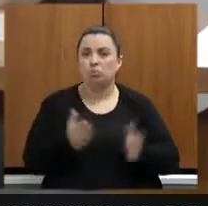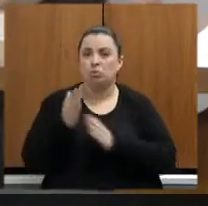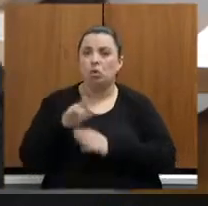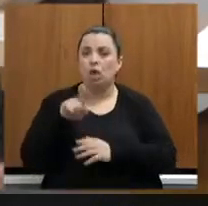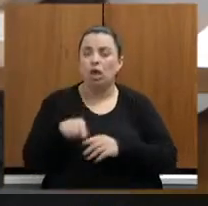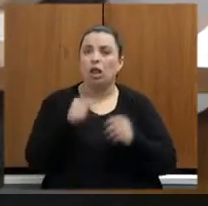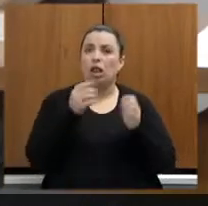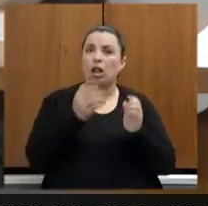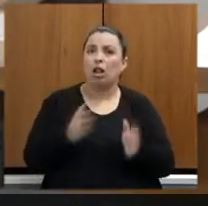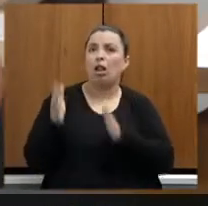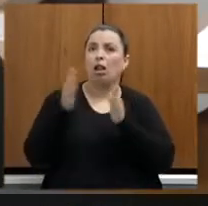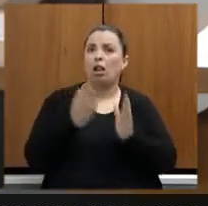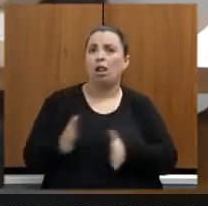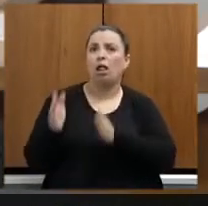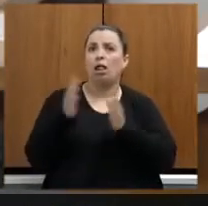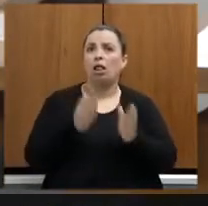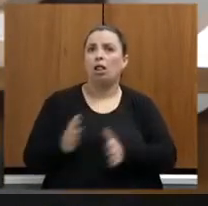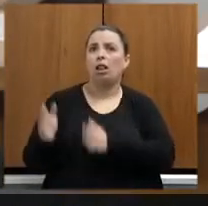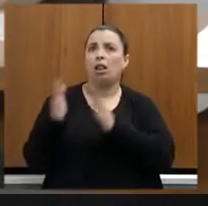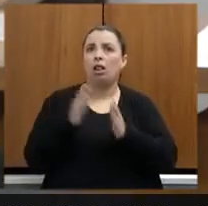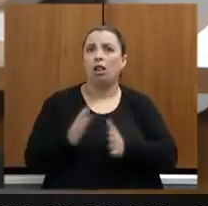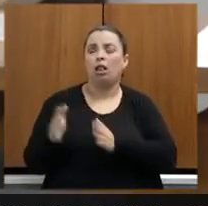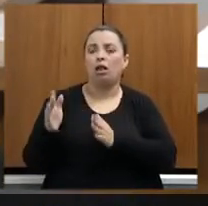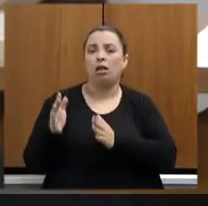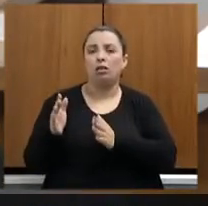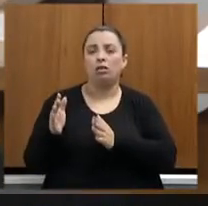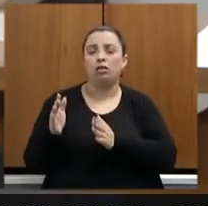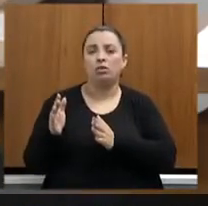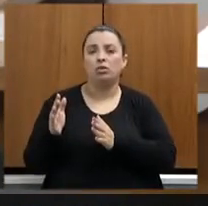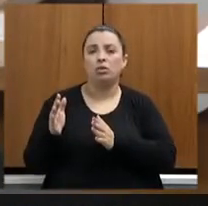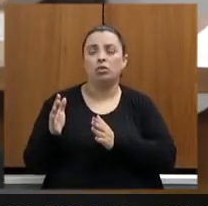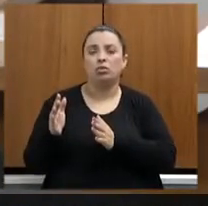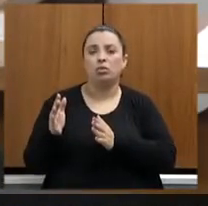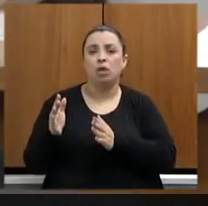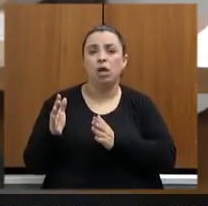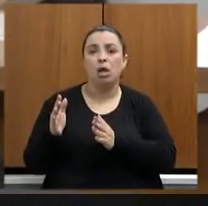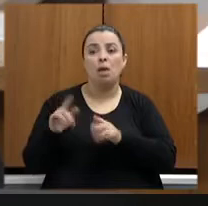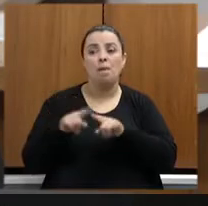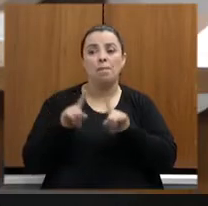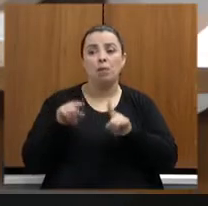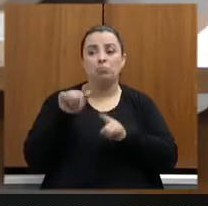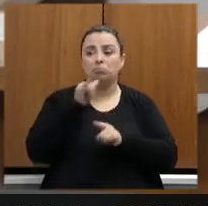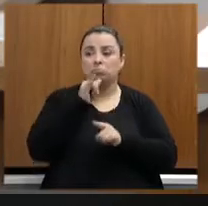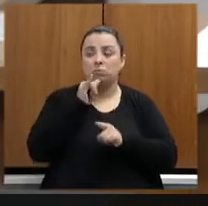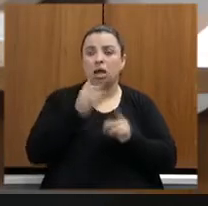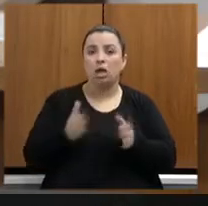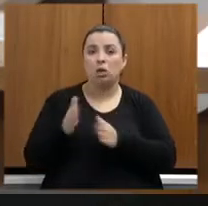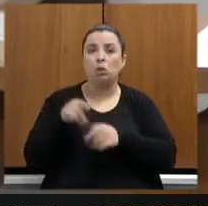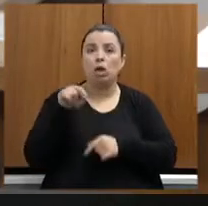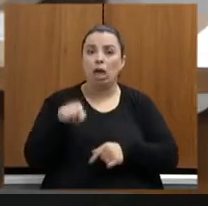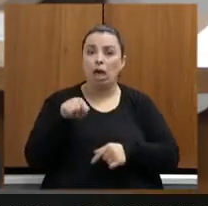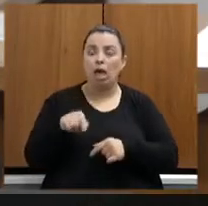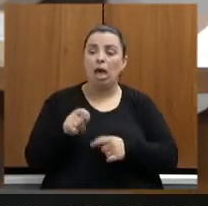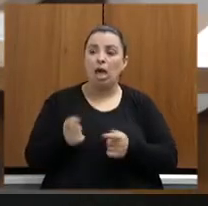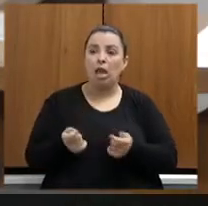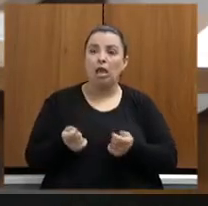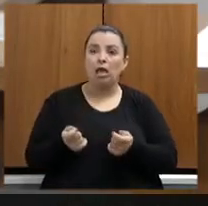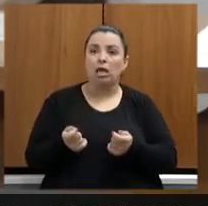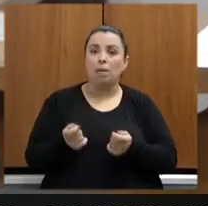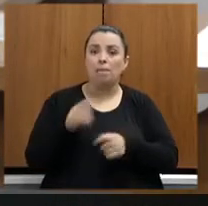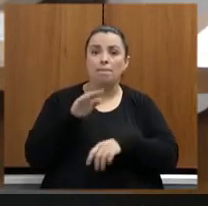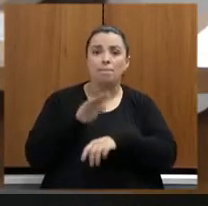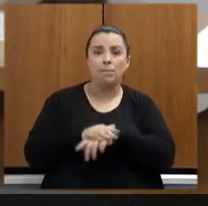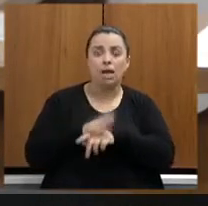o nosso Presidente falou que tá segurando esse país eu acho o negócio né é agricultura é